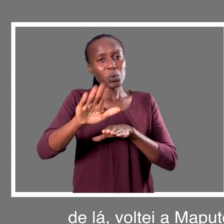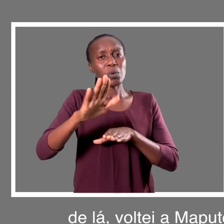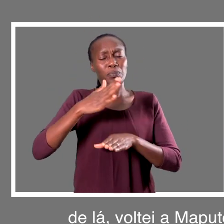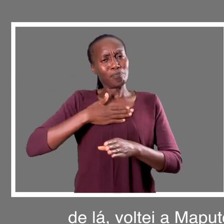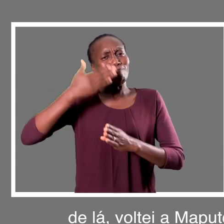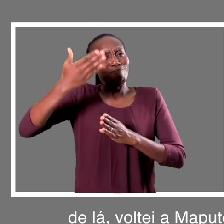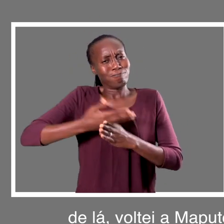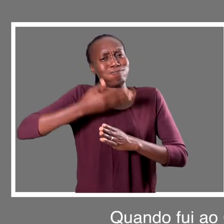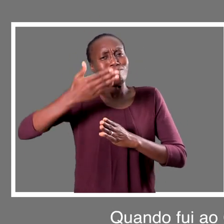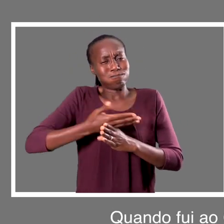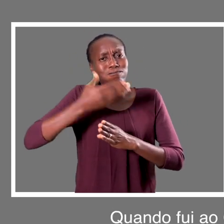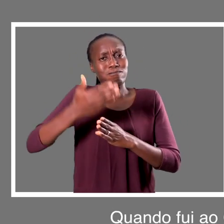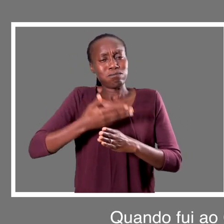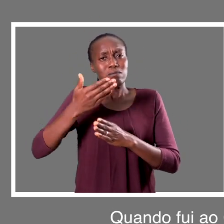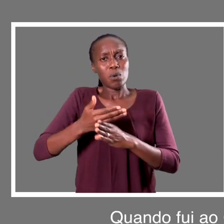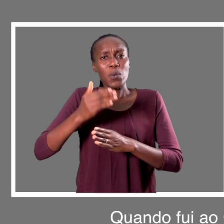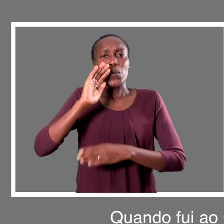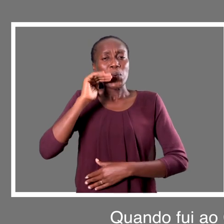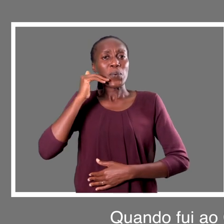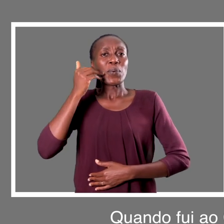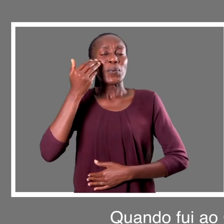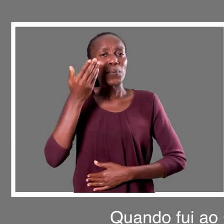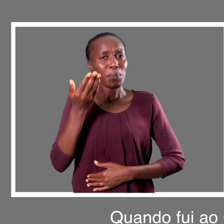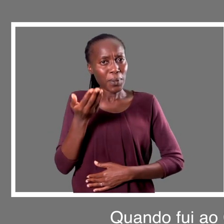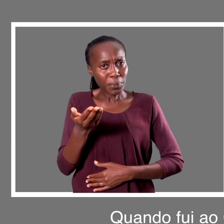continuei com o meu trabalho. E quando